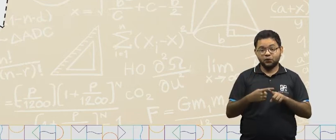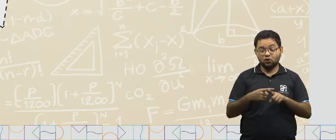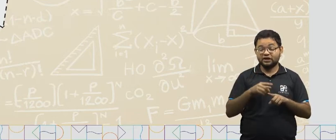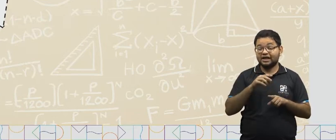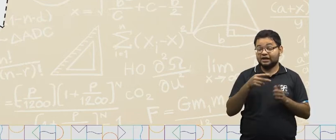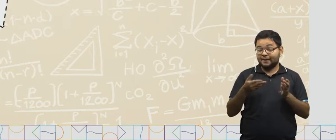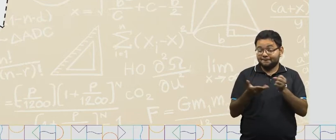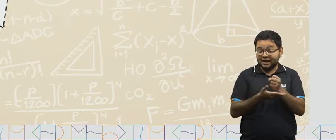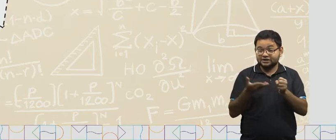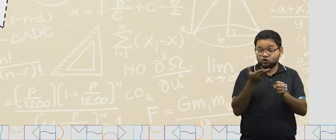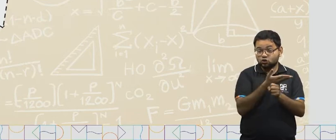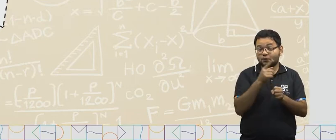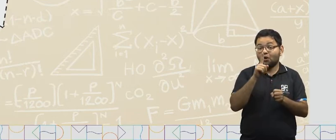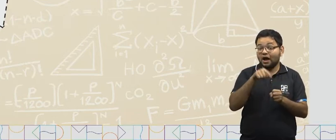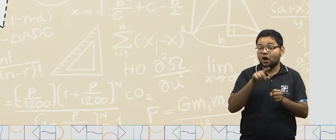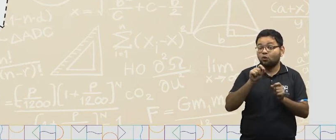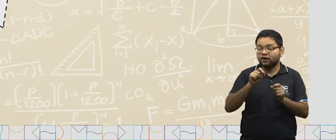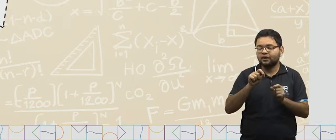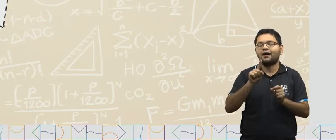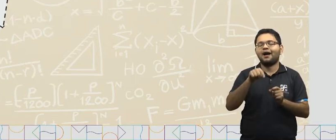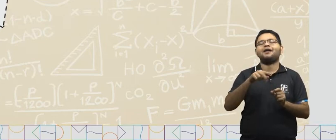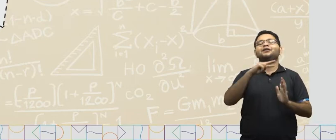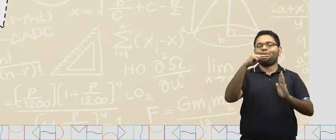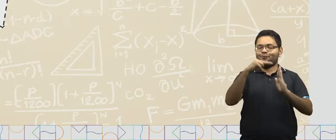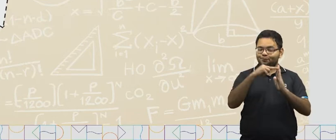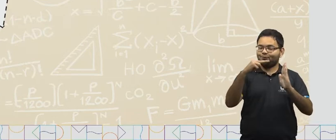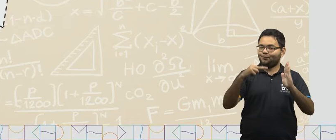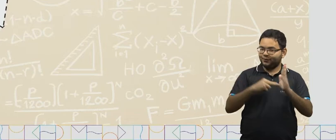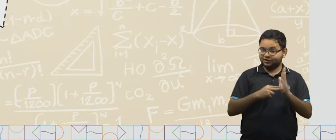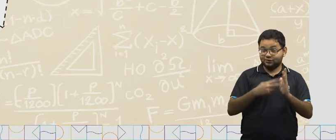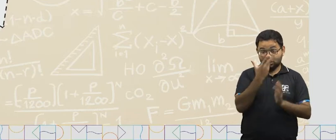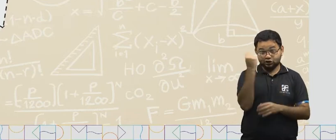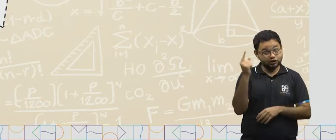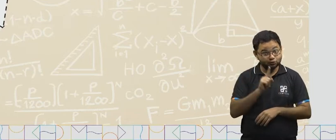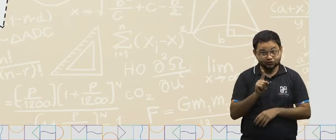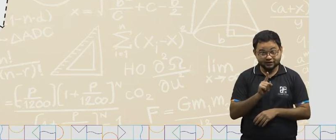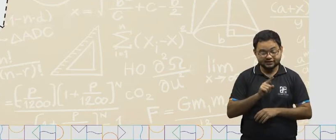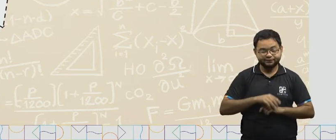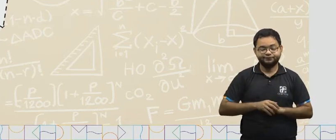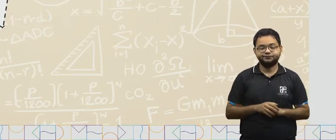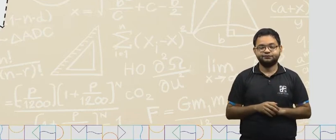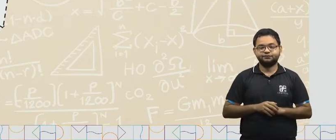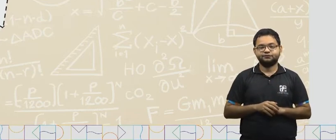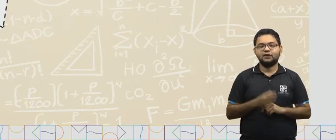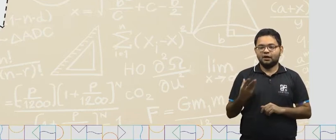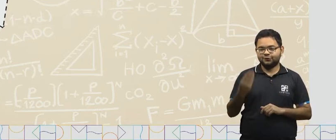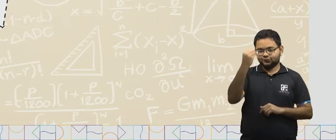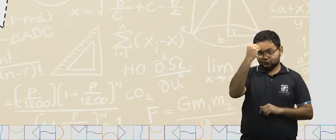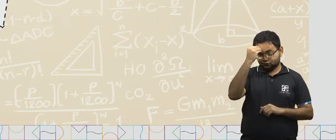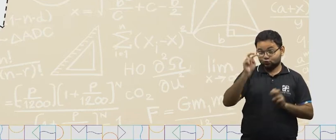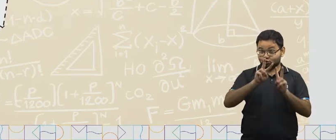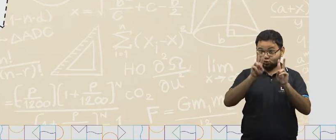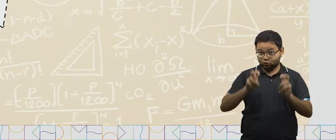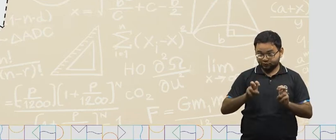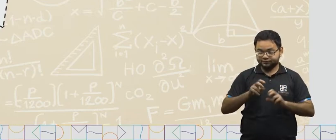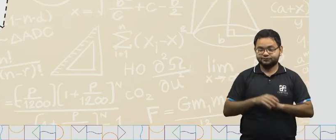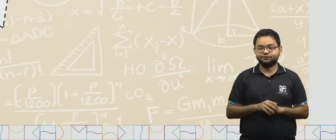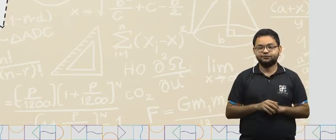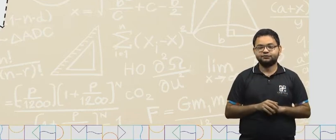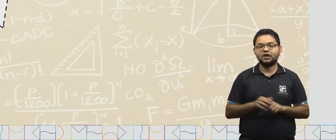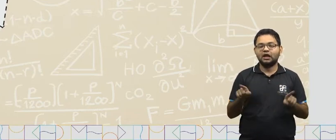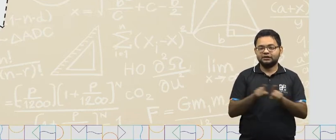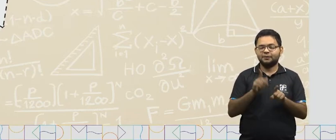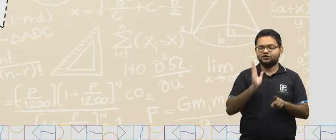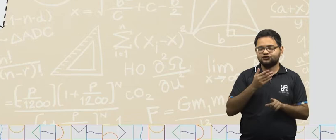com base e topo são os prismas, não esqueça. Bom, tendo isso em mente agora, e depois de